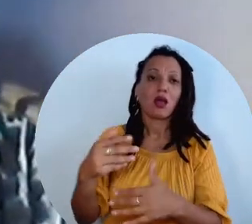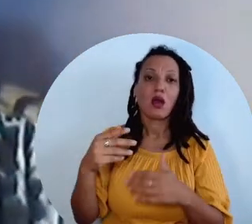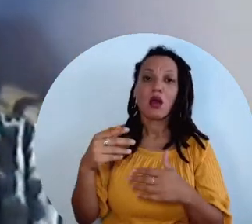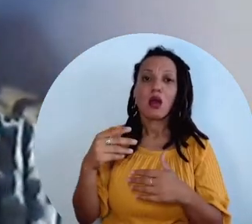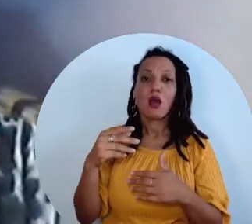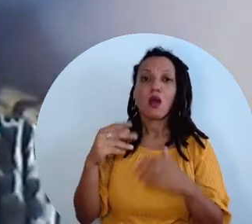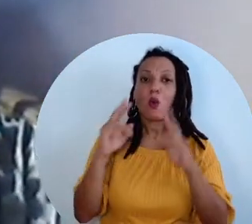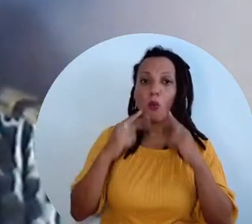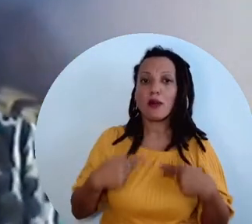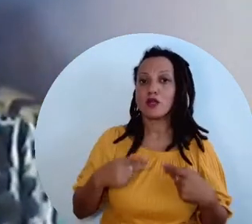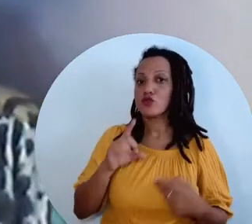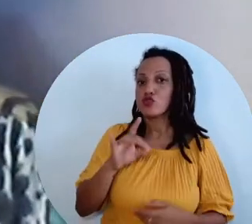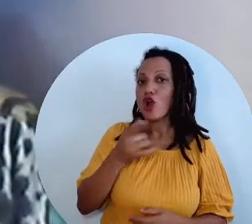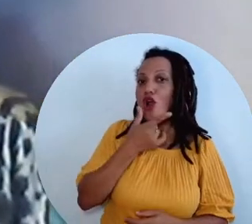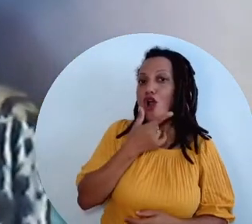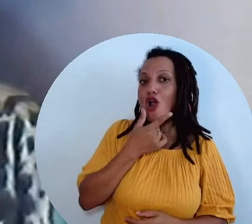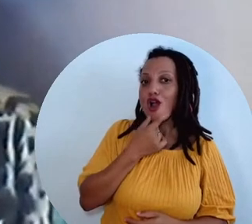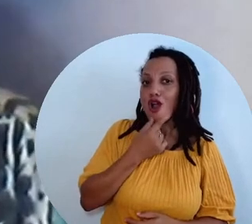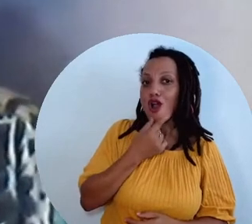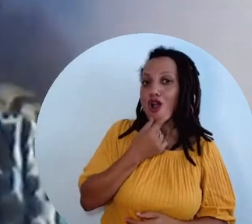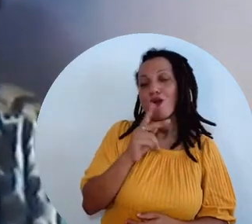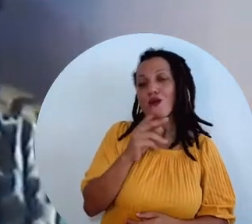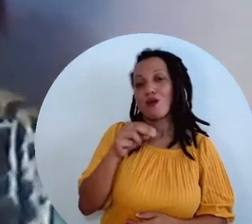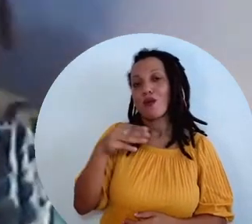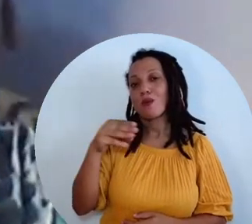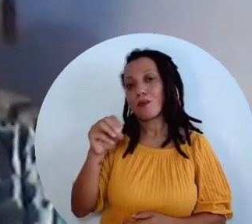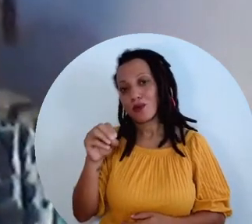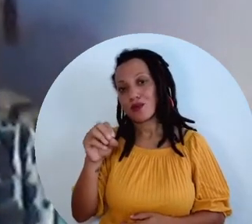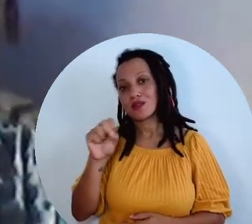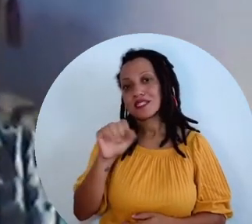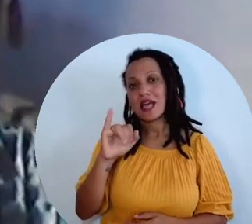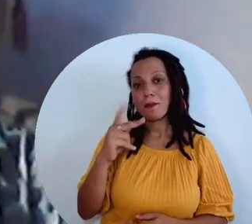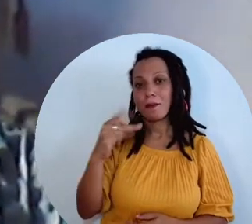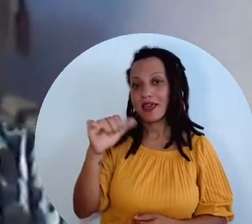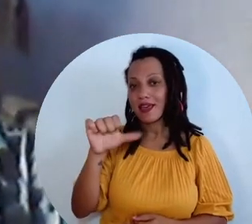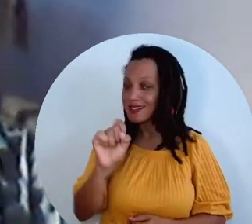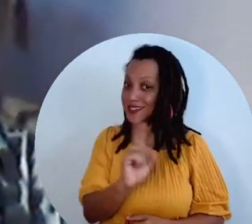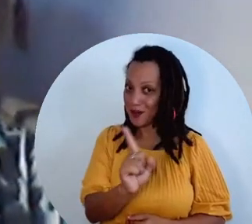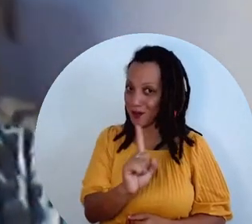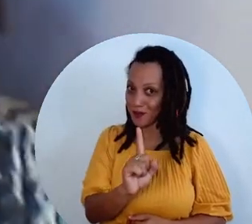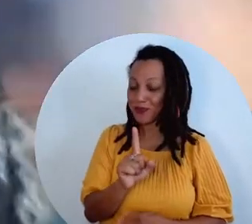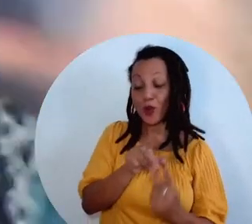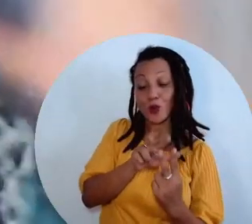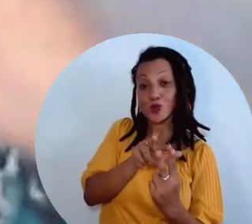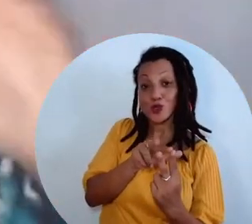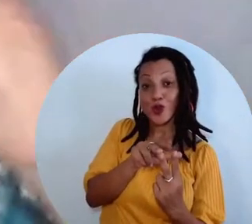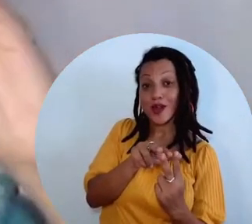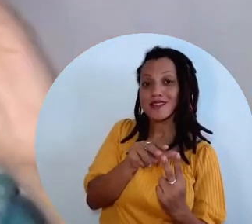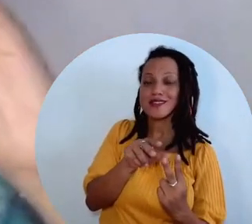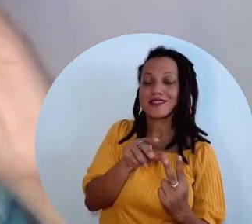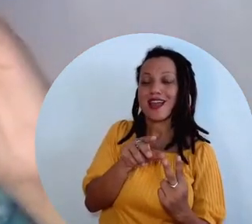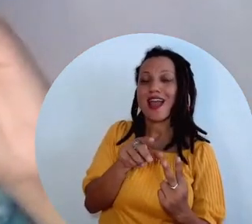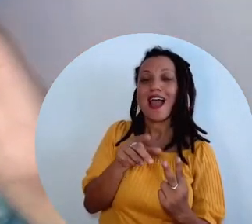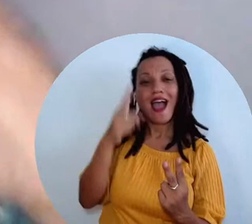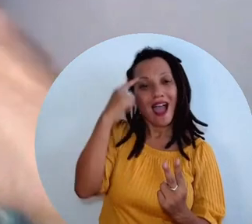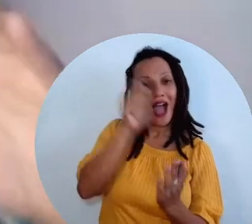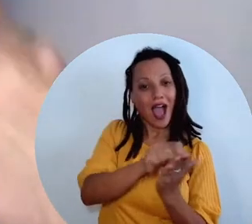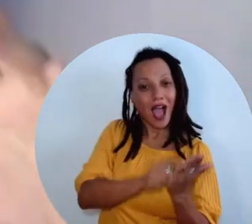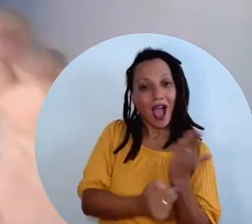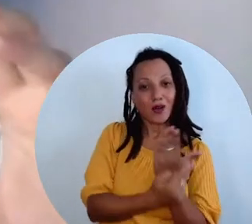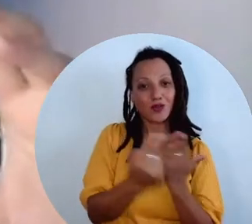raça humana, eu não estou falando somente do Homo sapiens, porque esses autores também mostram que